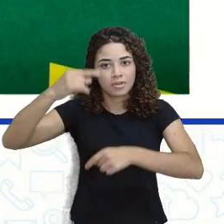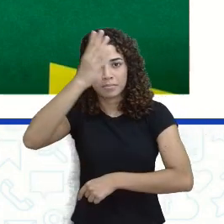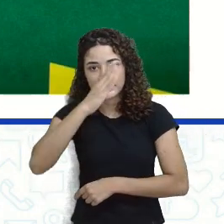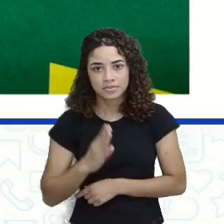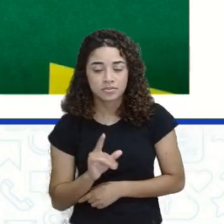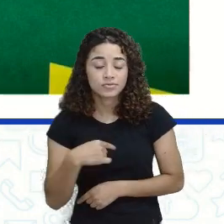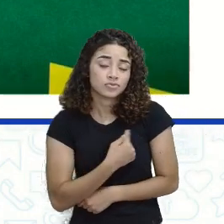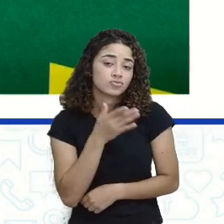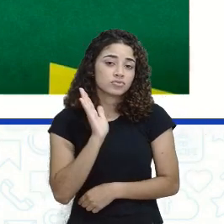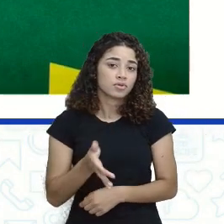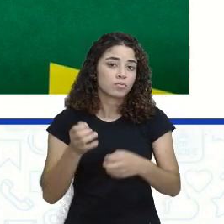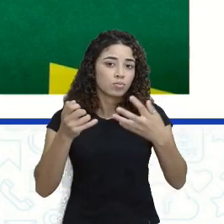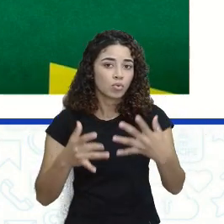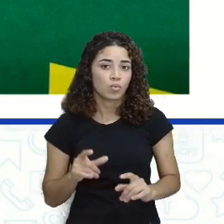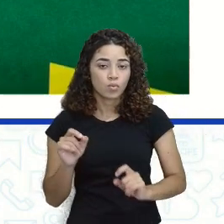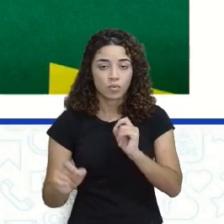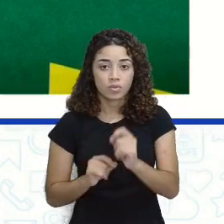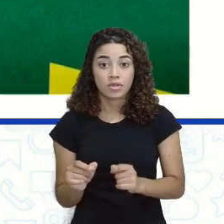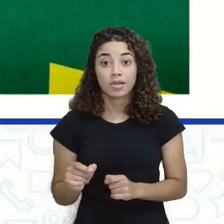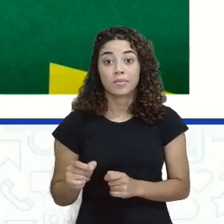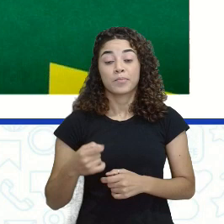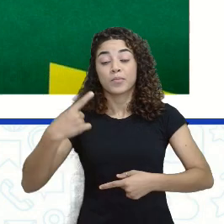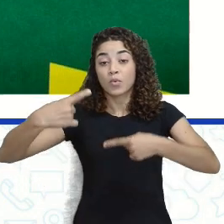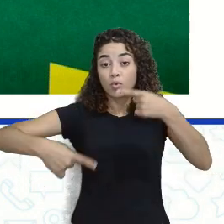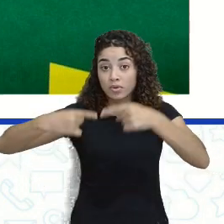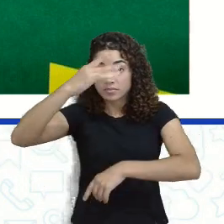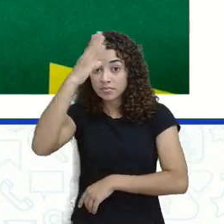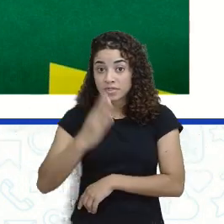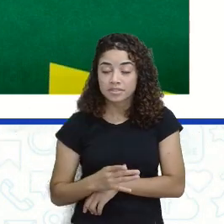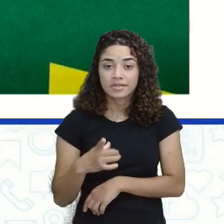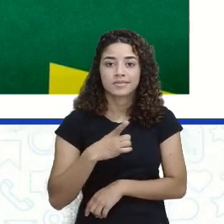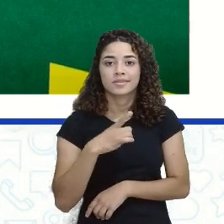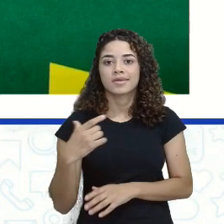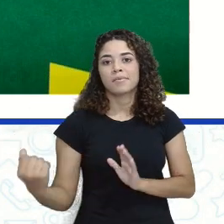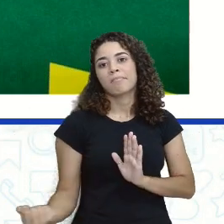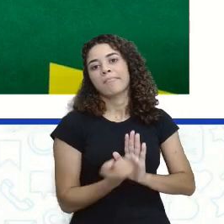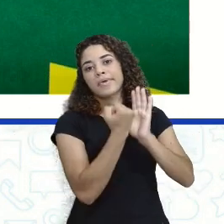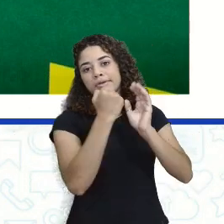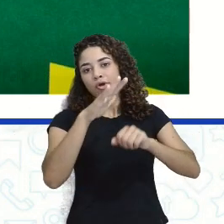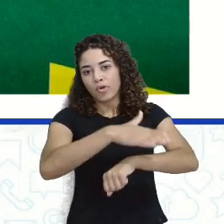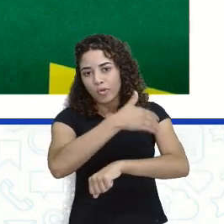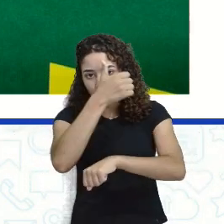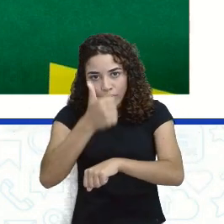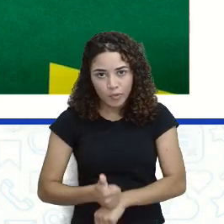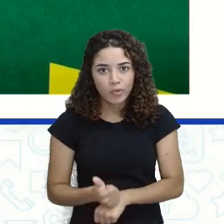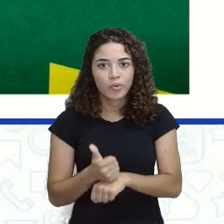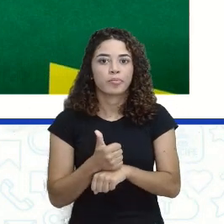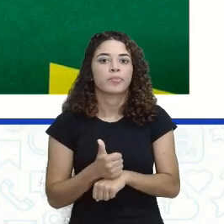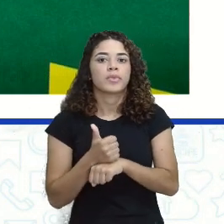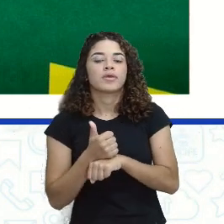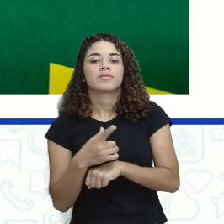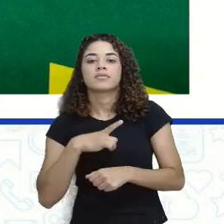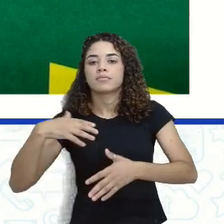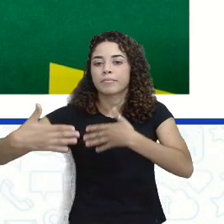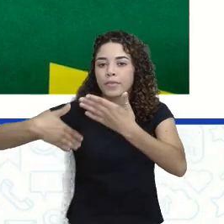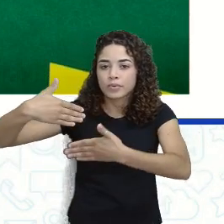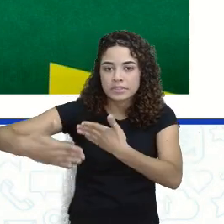gente disse, a política brasileira ela foi marcada por golpes, né, por processos,